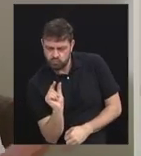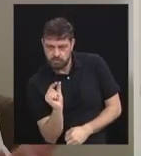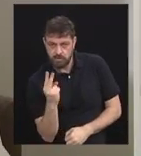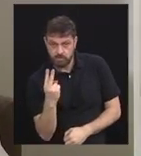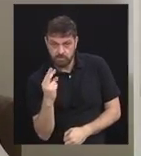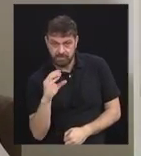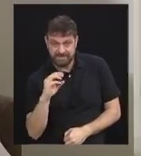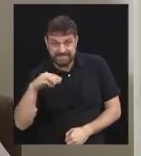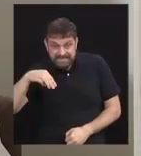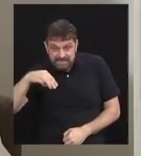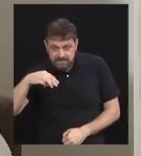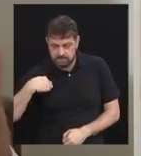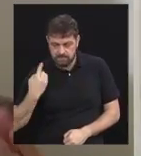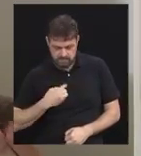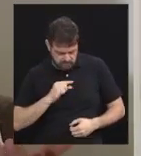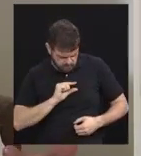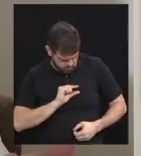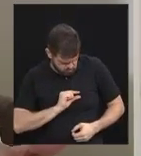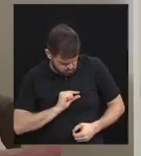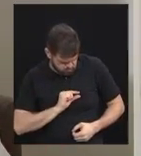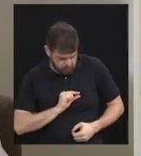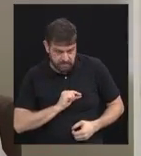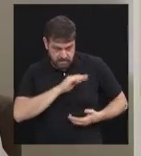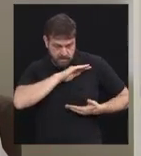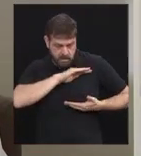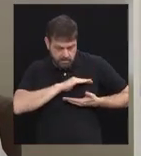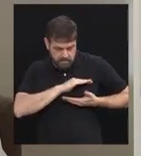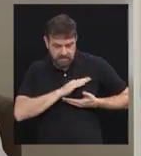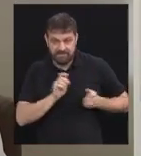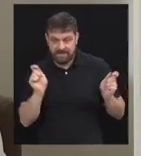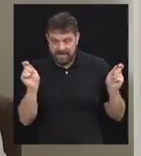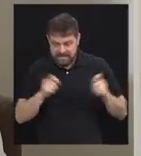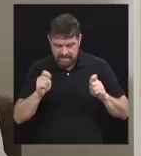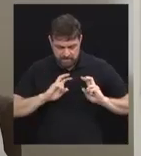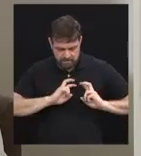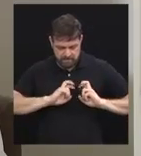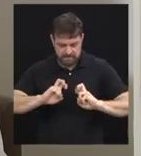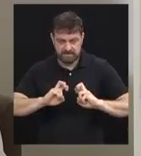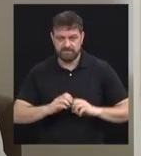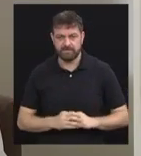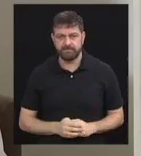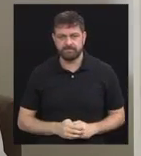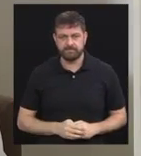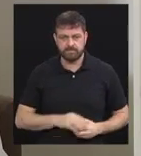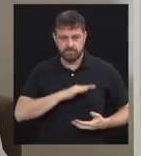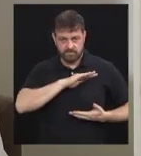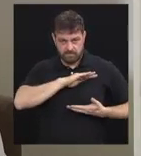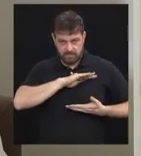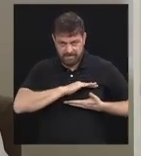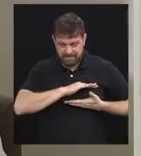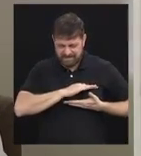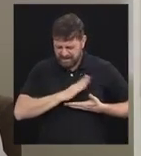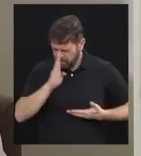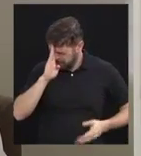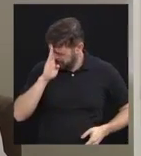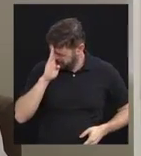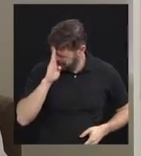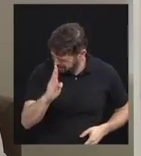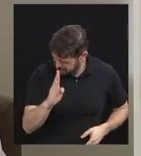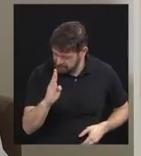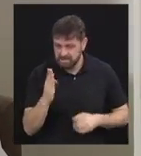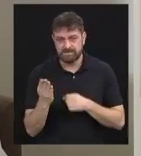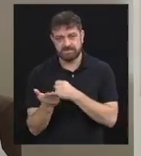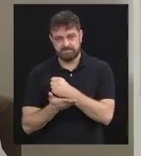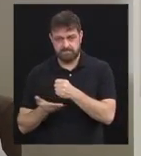2 centímetros, que nós conseguimos apalpar. A mamografia ela é o principal